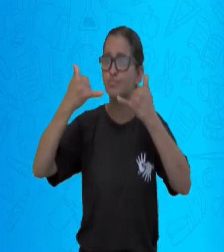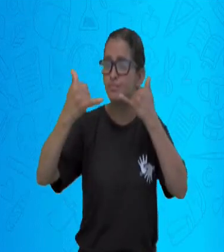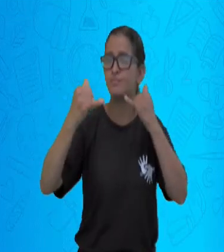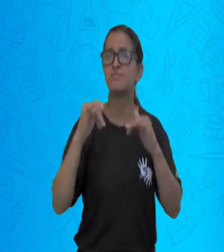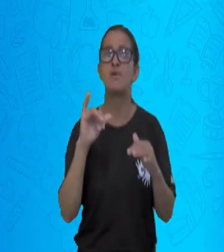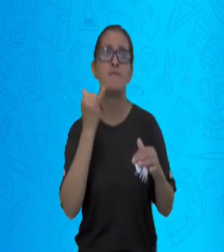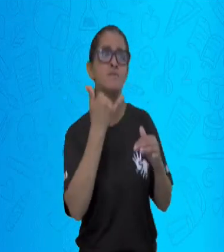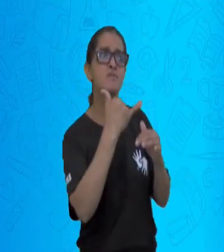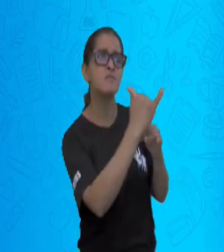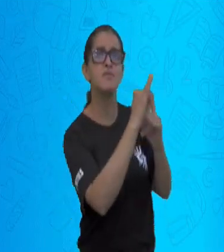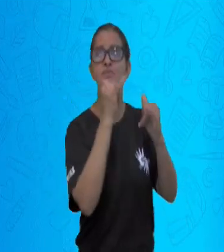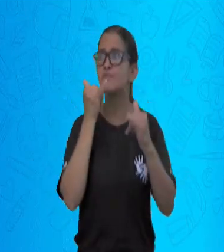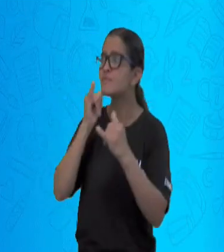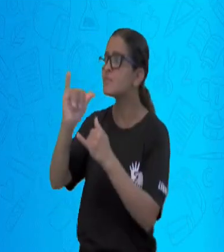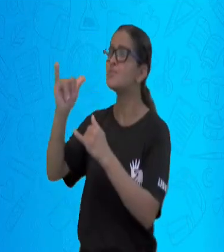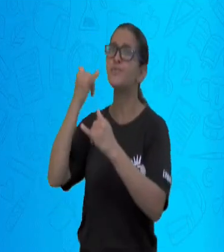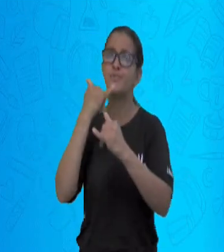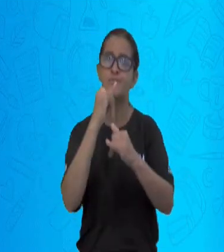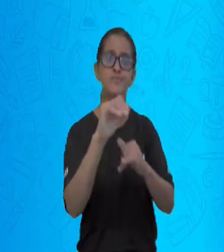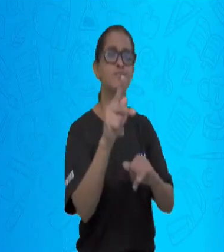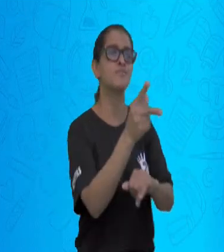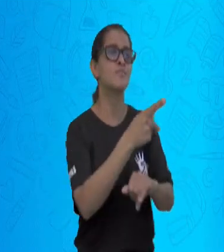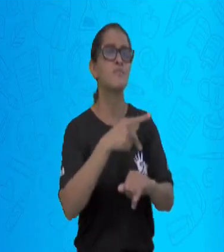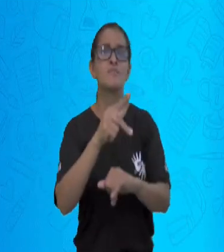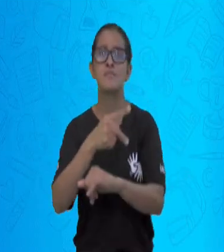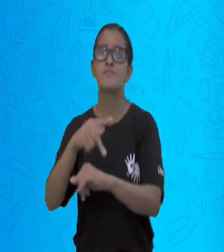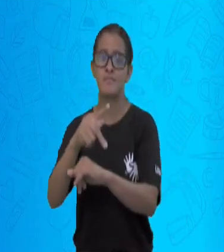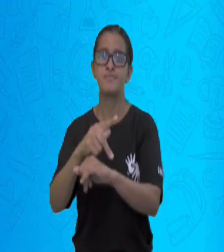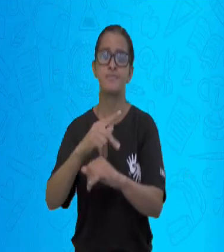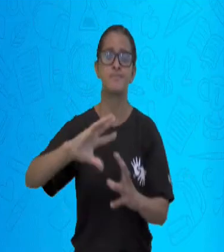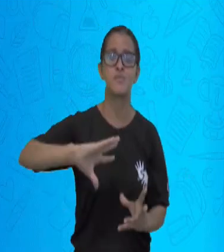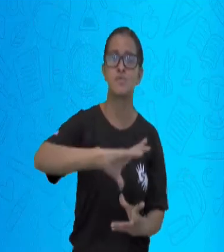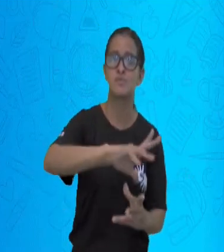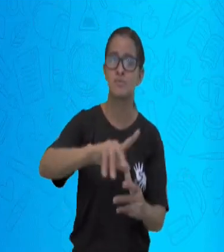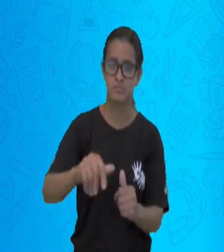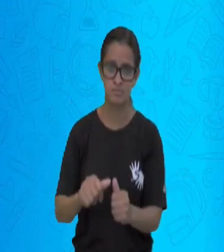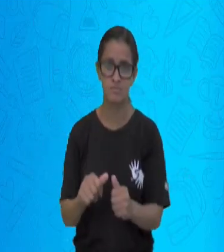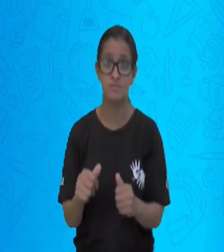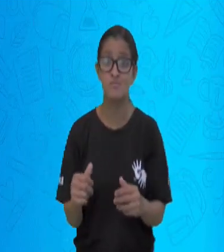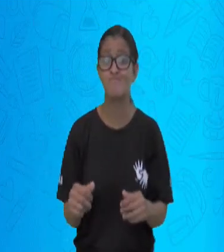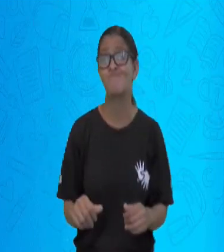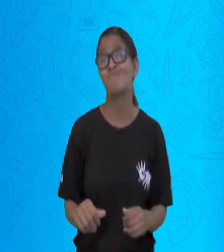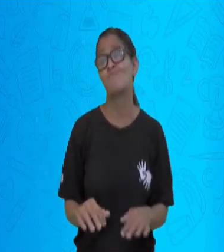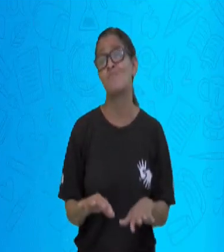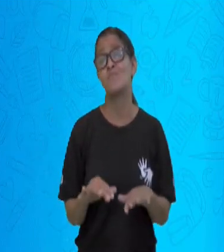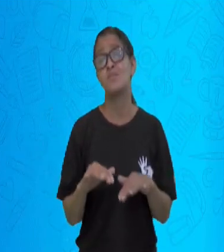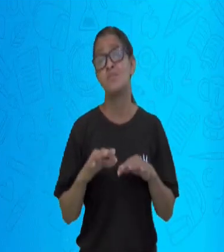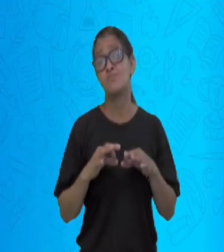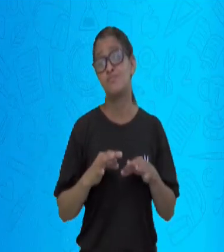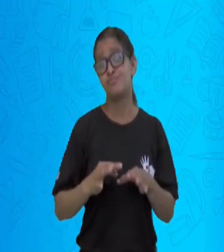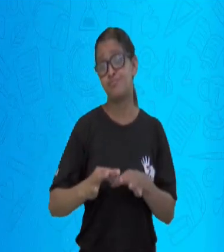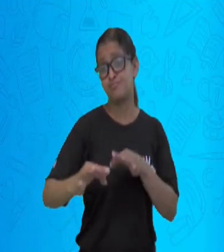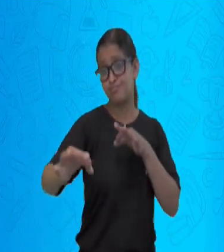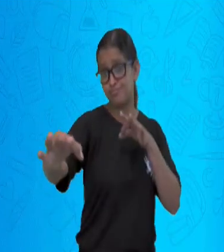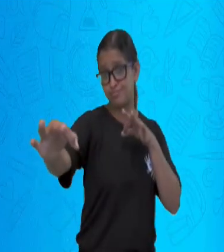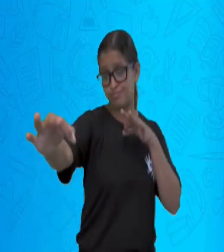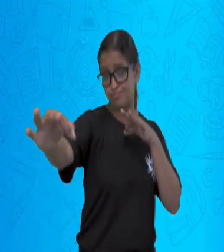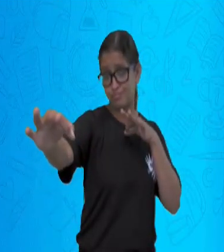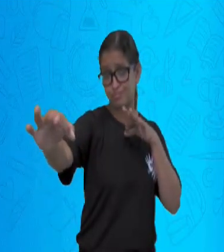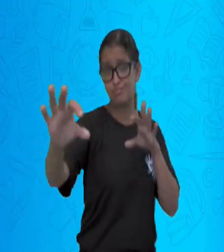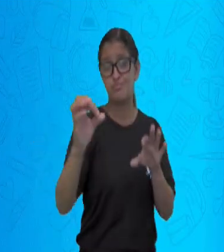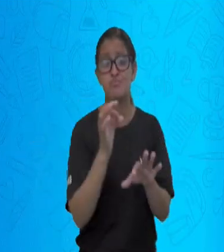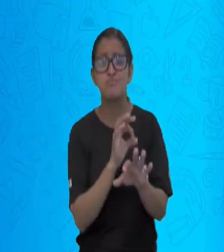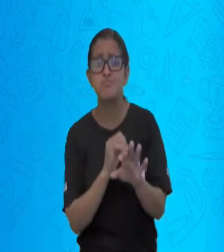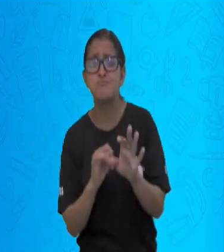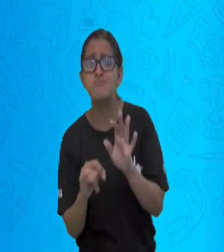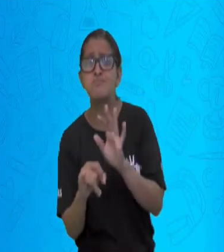O distanciamento social. O pai e a mãe de vocês aí podem concordar comigo. Antigamente, nós poderíamos brincar na